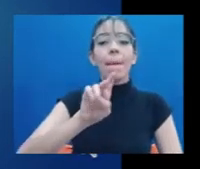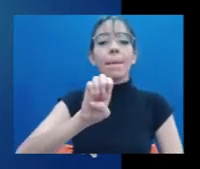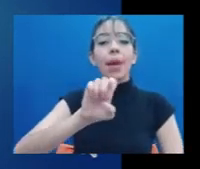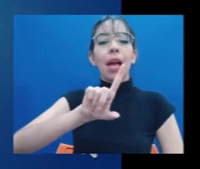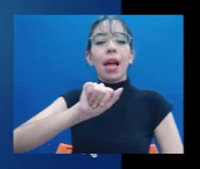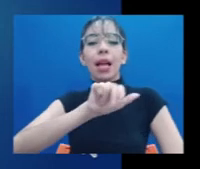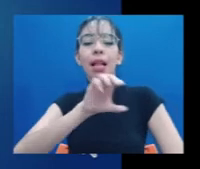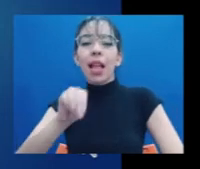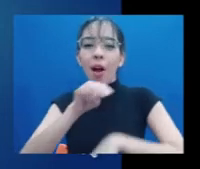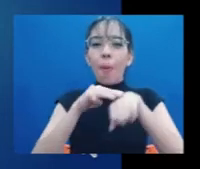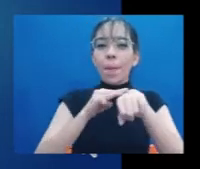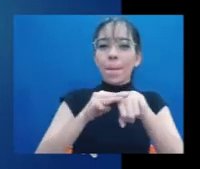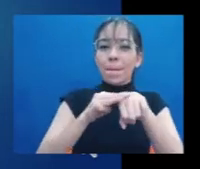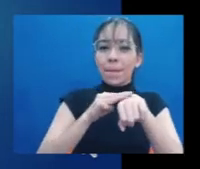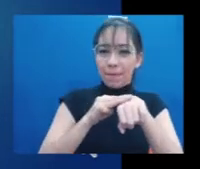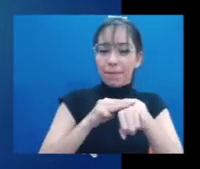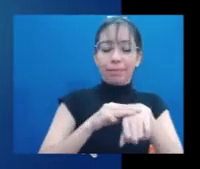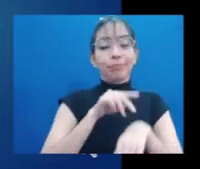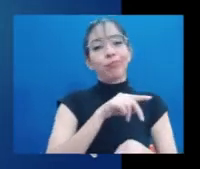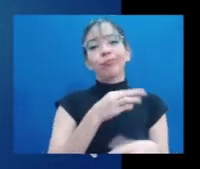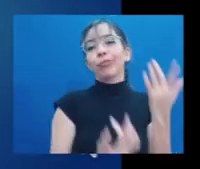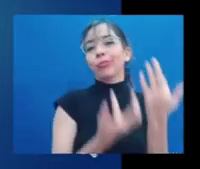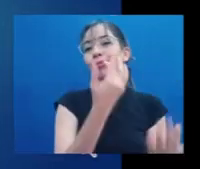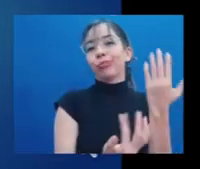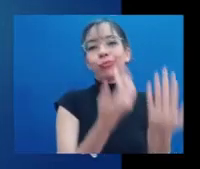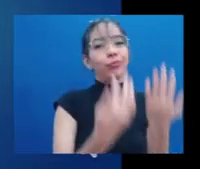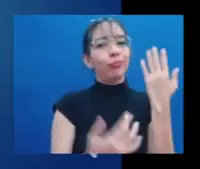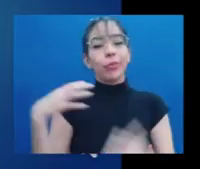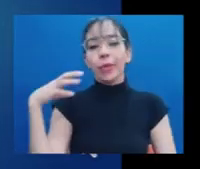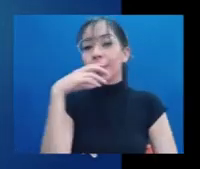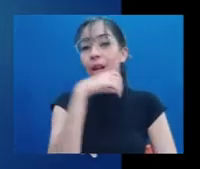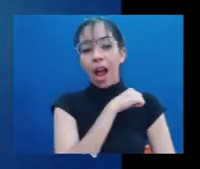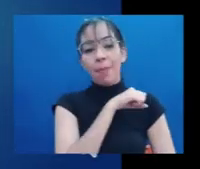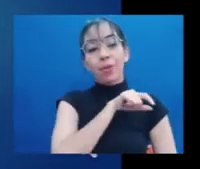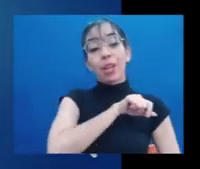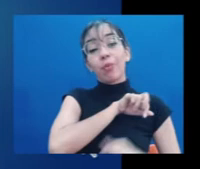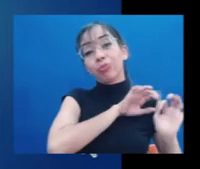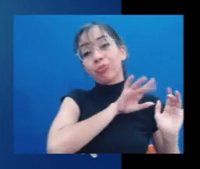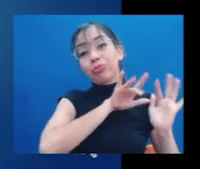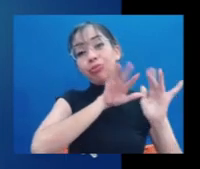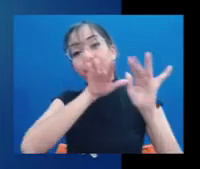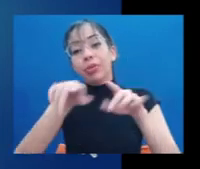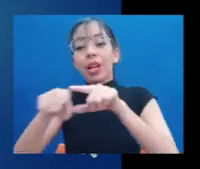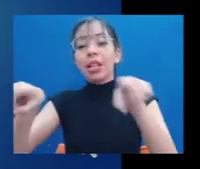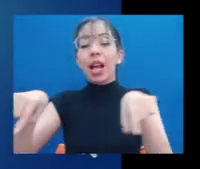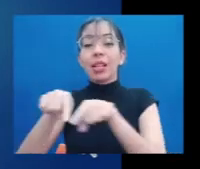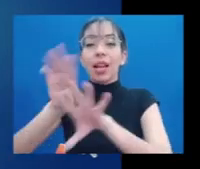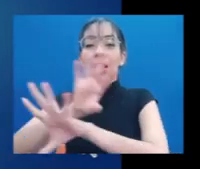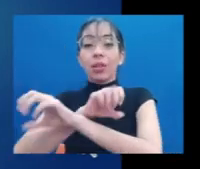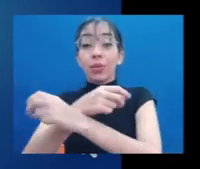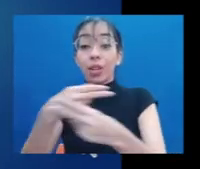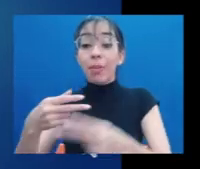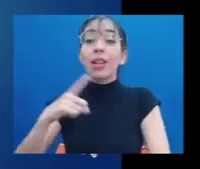materiais de fácil combustão, principalmente madeira e papel, lembre-se que era o papelão que estava cobrindo ali essa pedra, proporcionou a rápida evolução e propagação